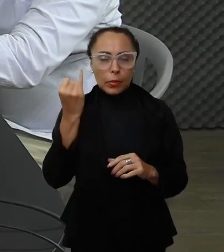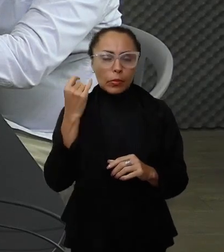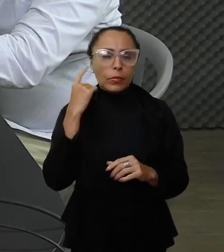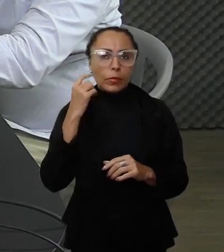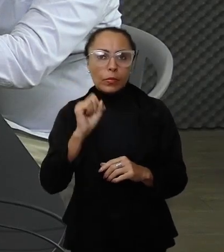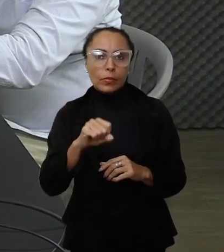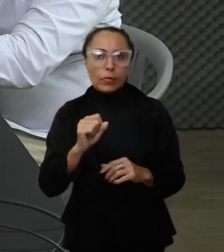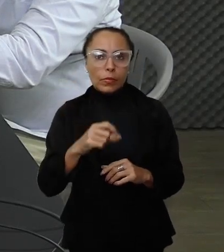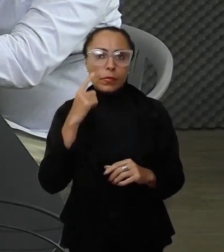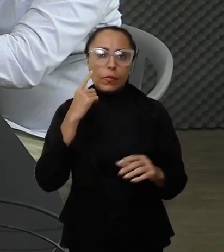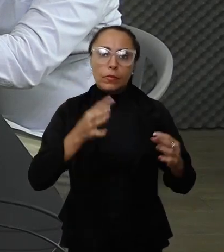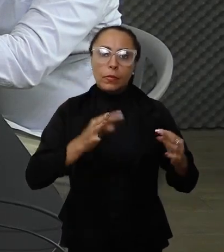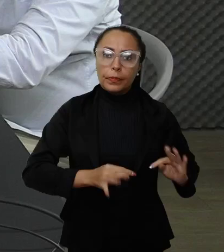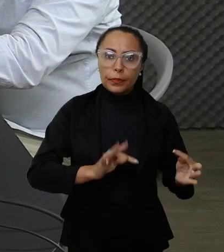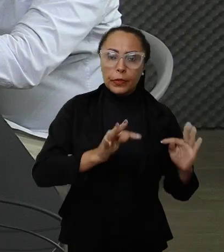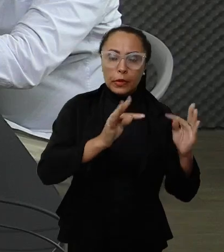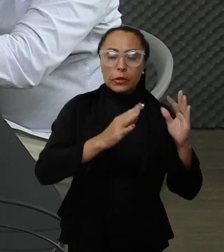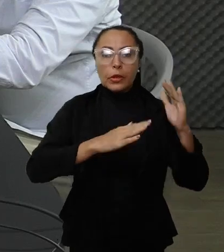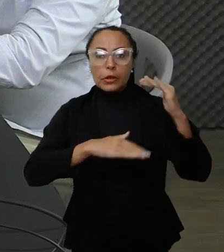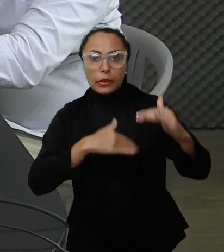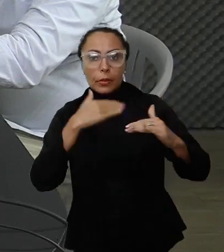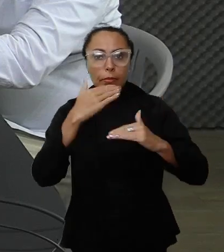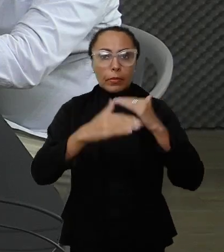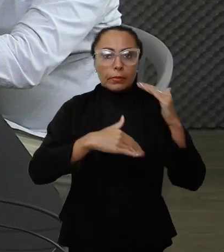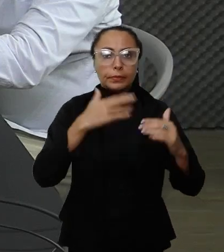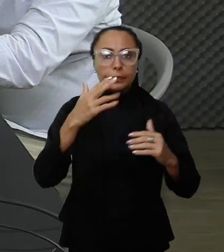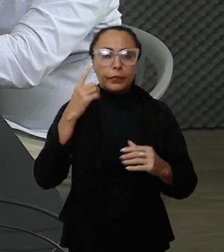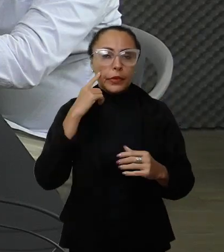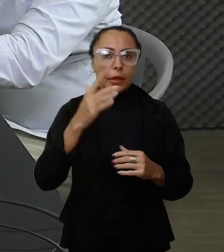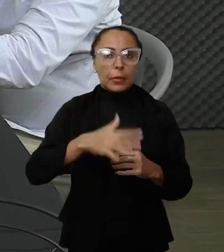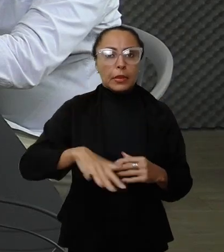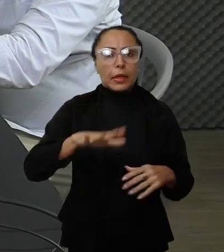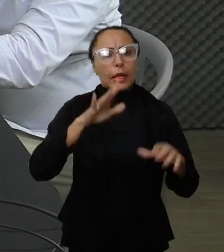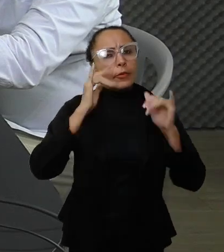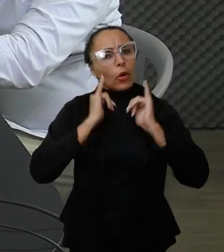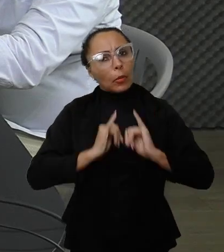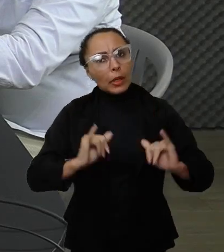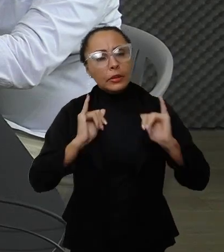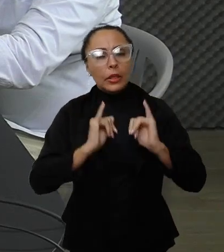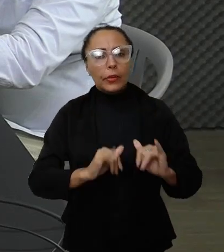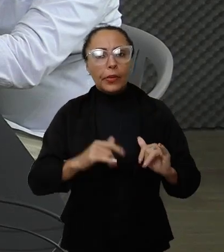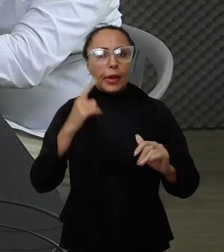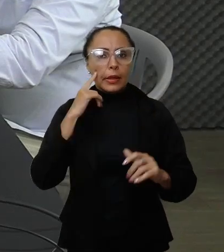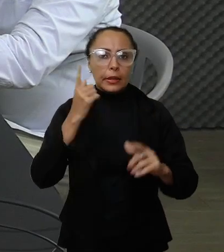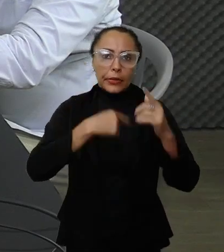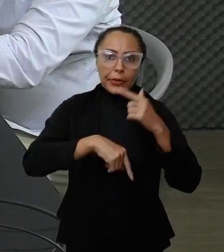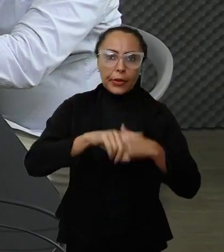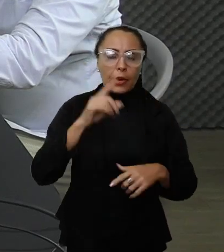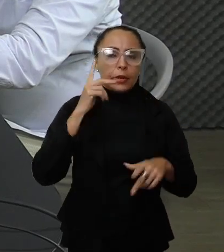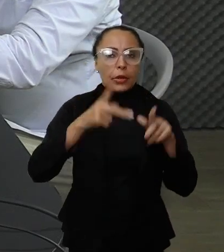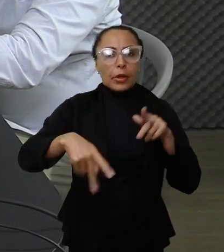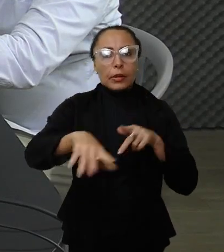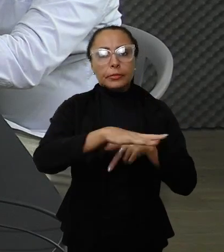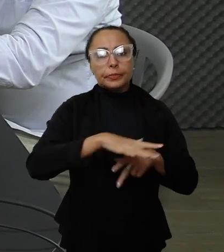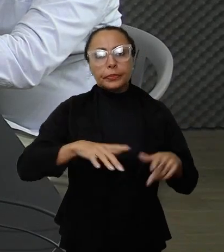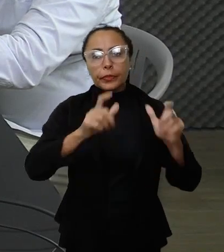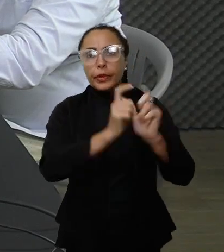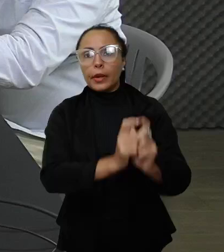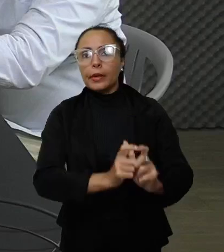mais a tecnologia avança, mais aquela informação que você dá, ela alcança um público maior. Sim. Porque